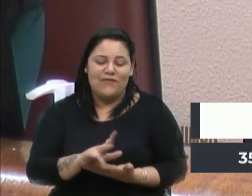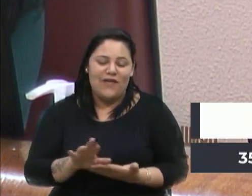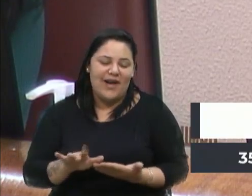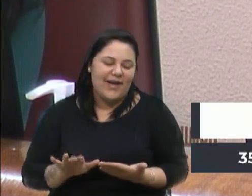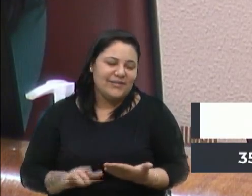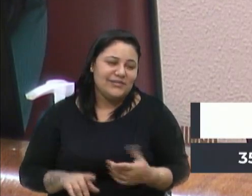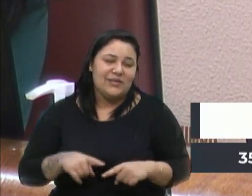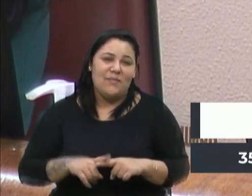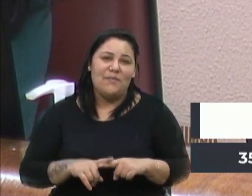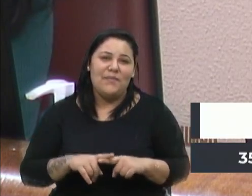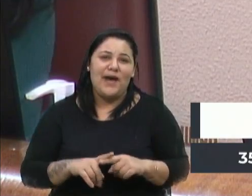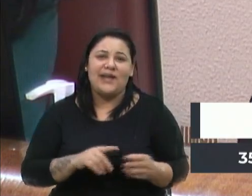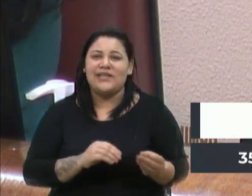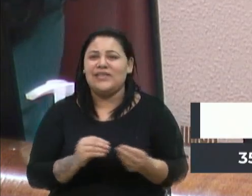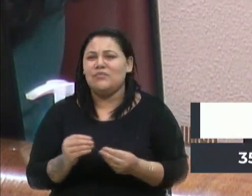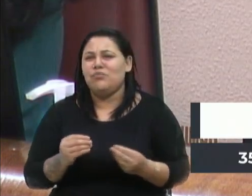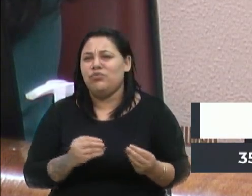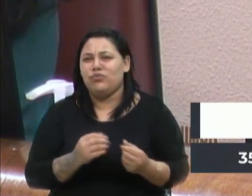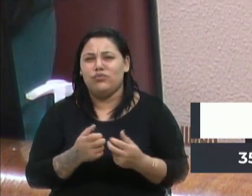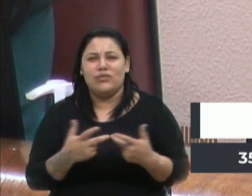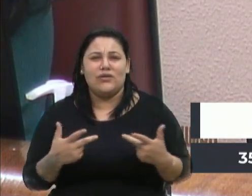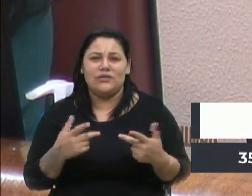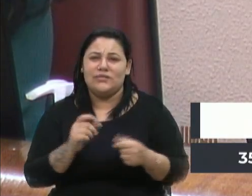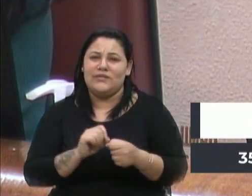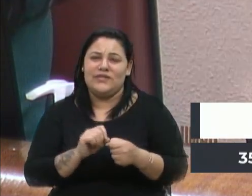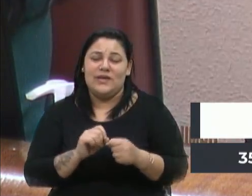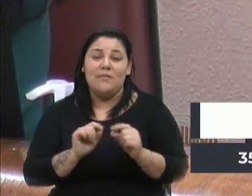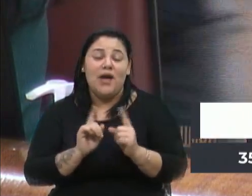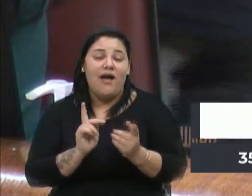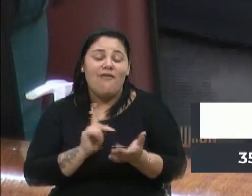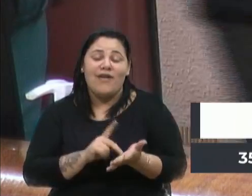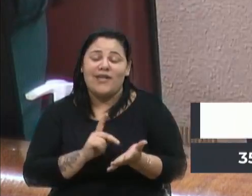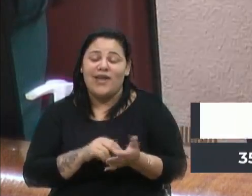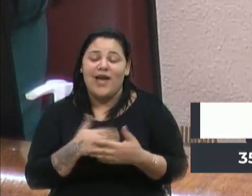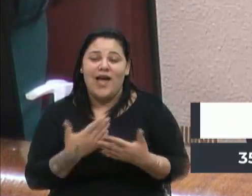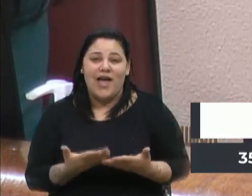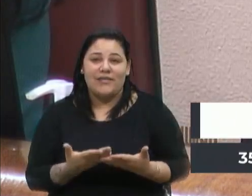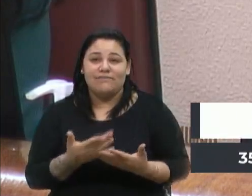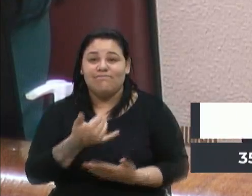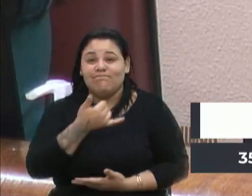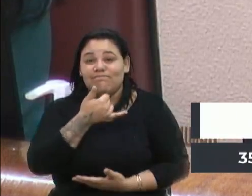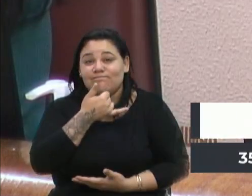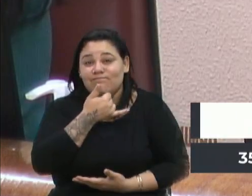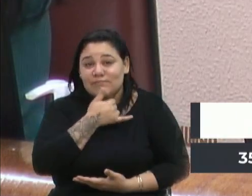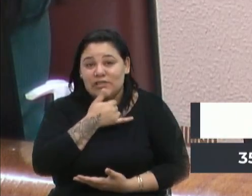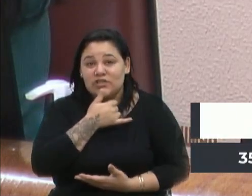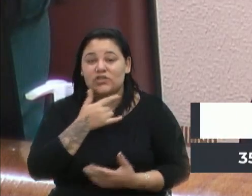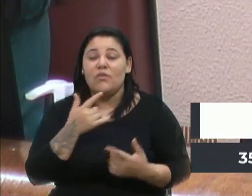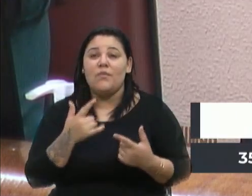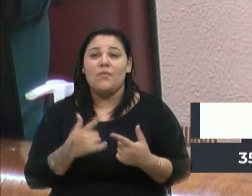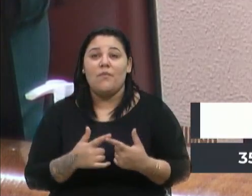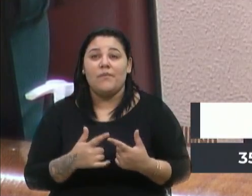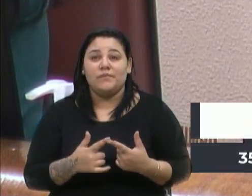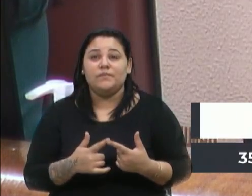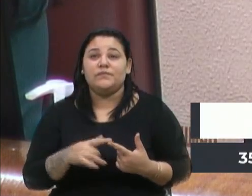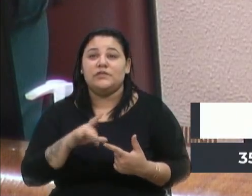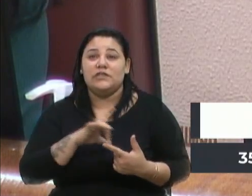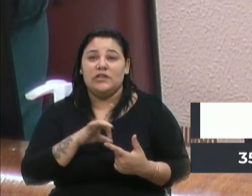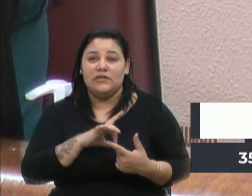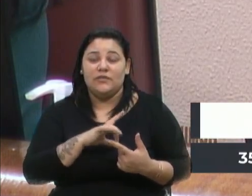tem muita coisa para fazer. Mas a verdade é essa, ficaram magoados porque passou aqui uma